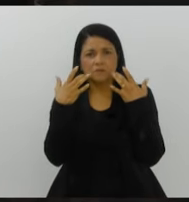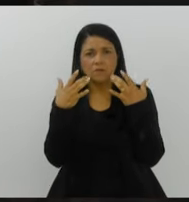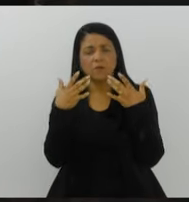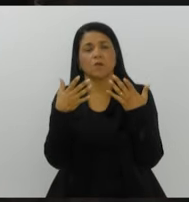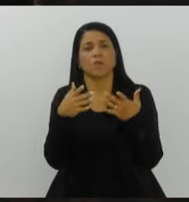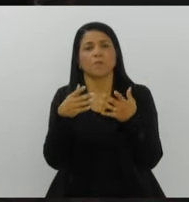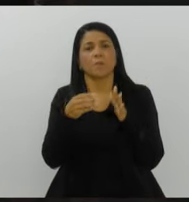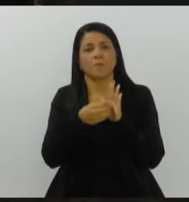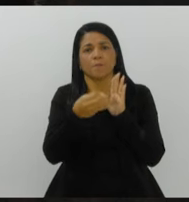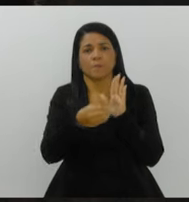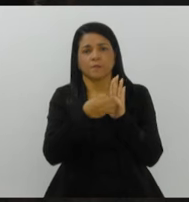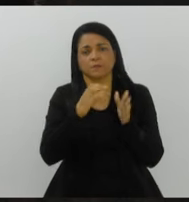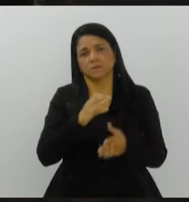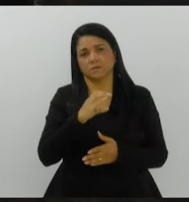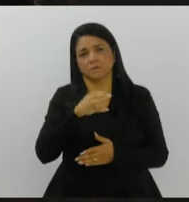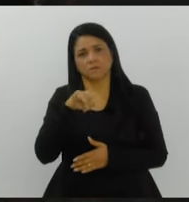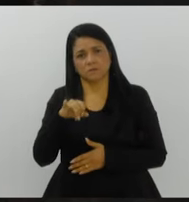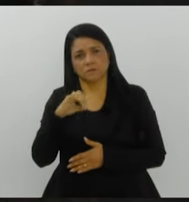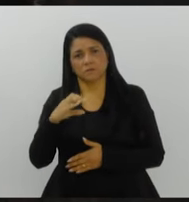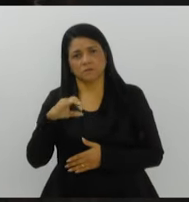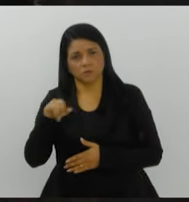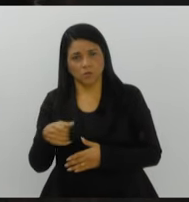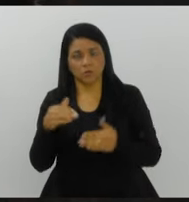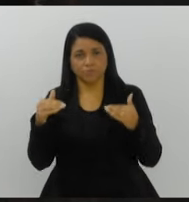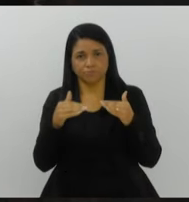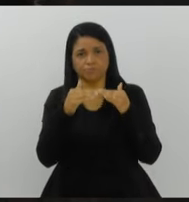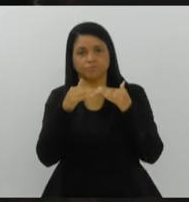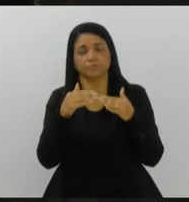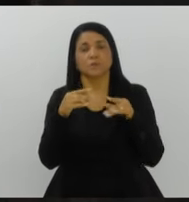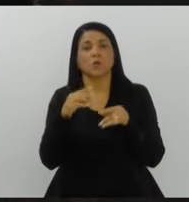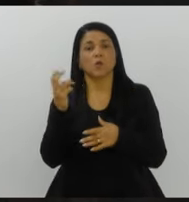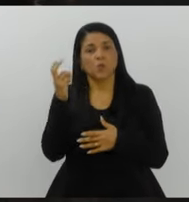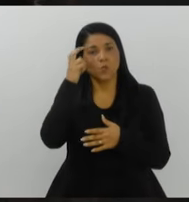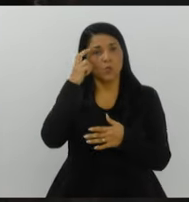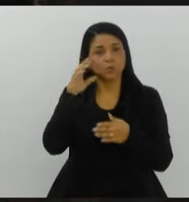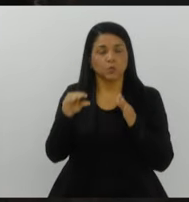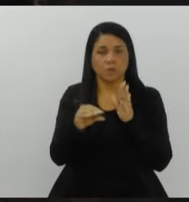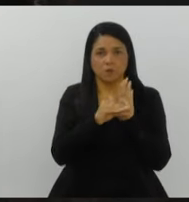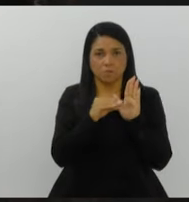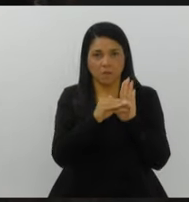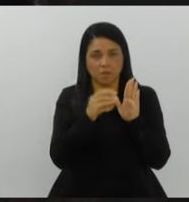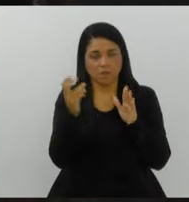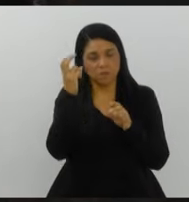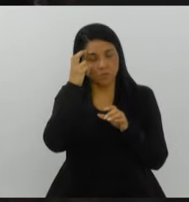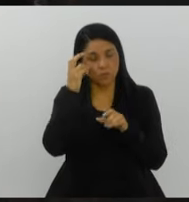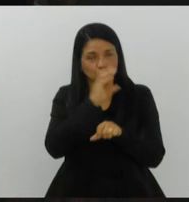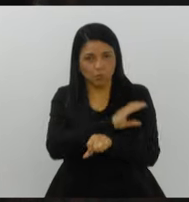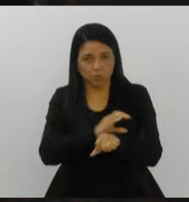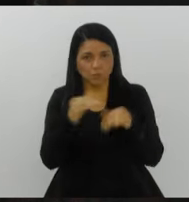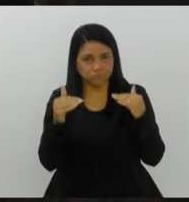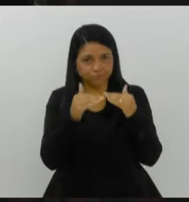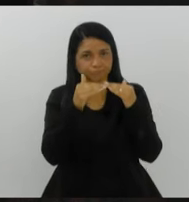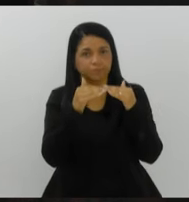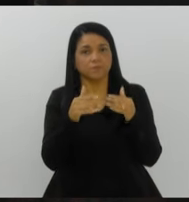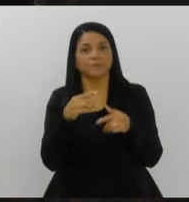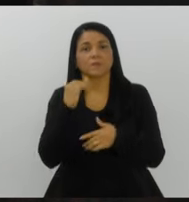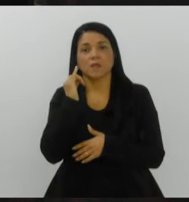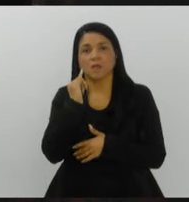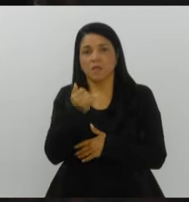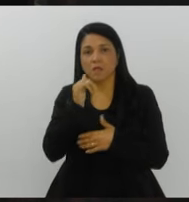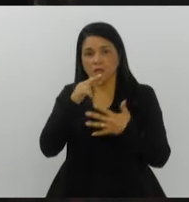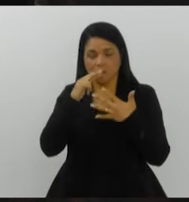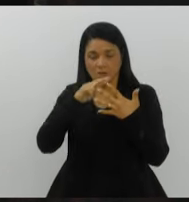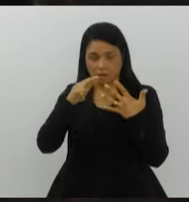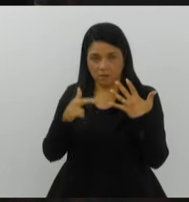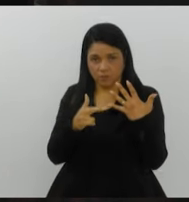das comissões de Constituição e Justiça pela condicionalidade com emenda de cultura favorável. Relator, deputada Verônica Lima e